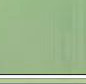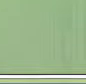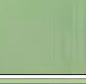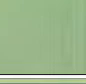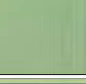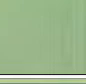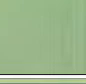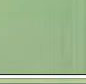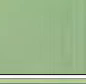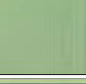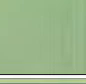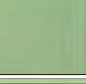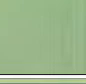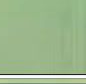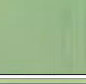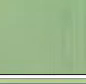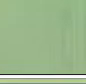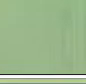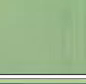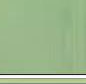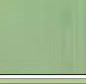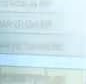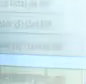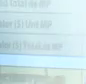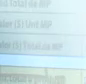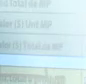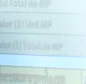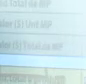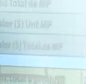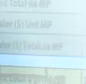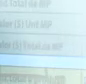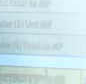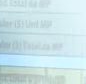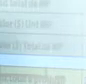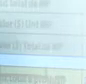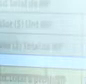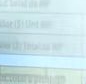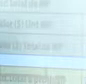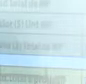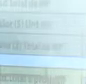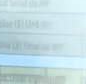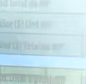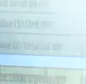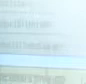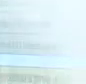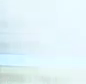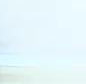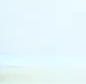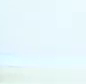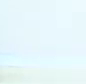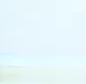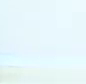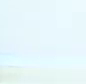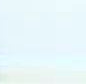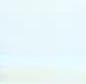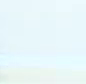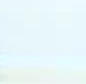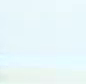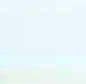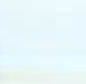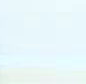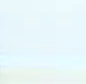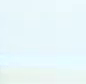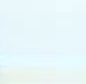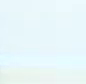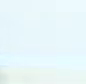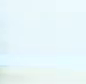qual é a quantidade que eu vou produzir. Qual é a quantidade que eu vou produzir? Esta quantidade eu já estou pegando aqui, ó, já estou